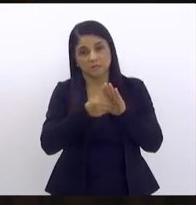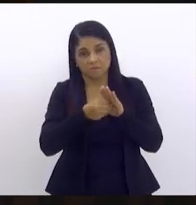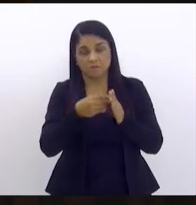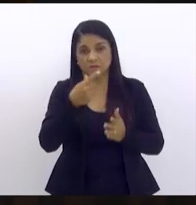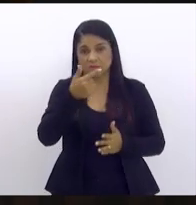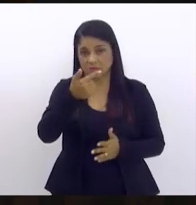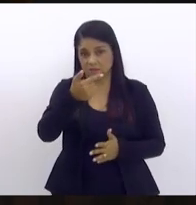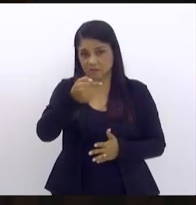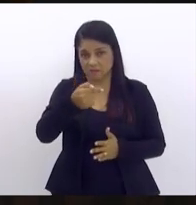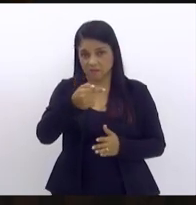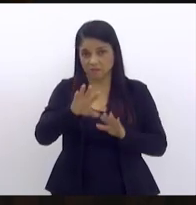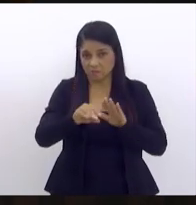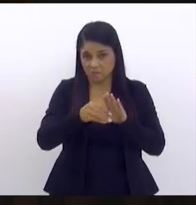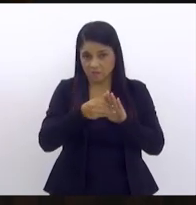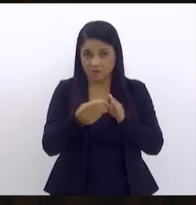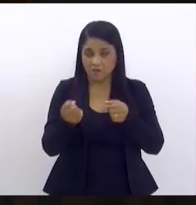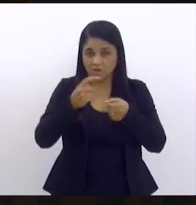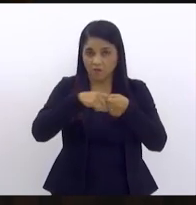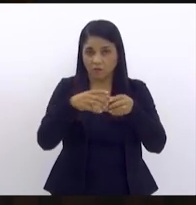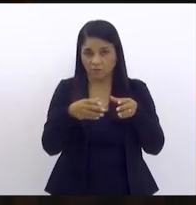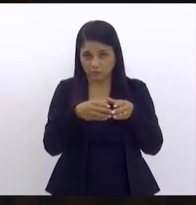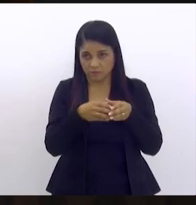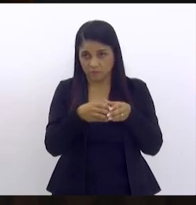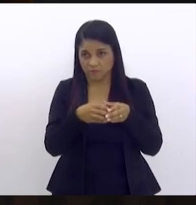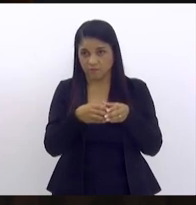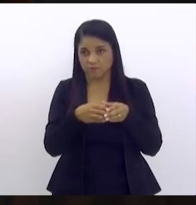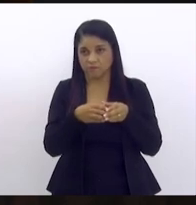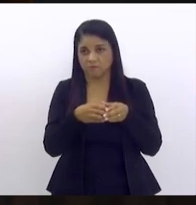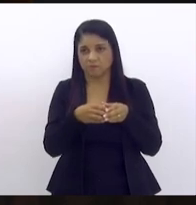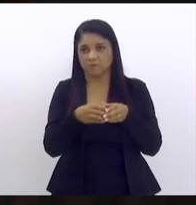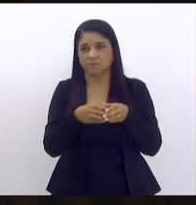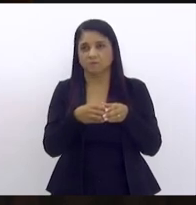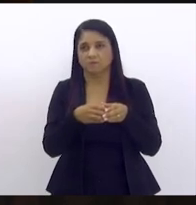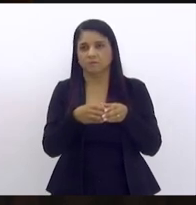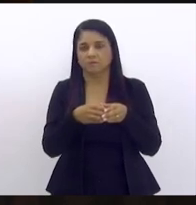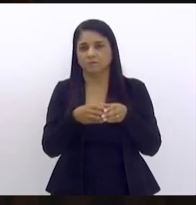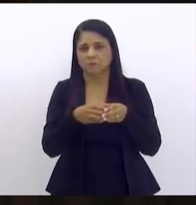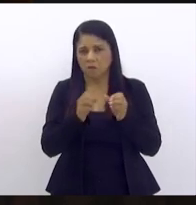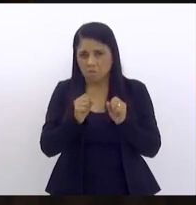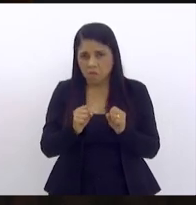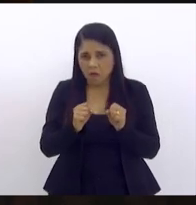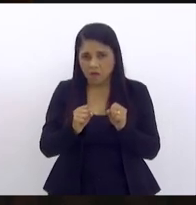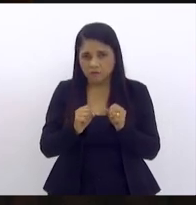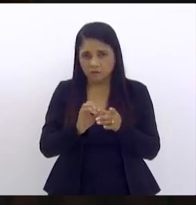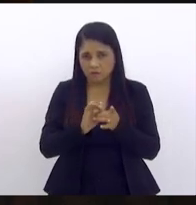emendas e retorna à comissão. Pode abrir com a autoria.